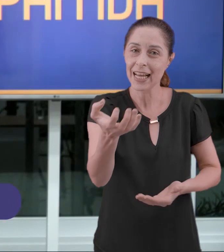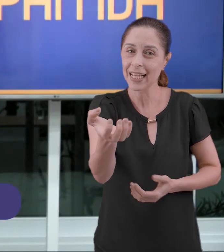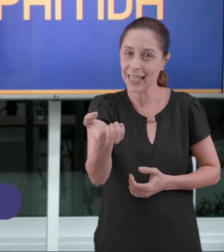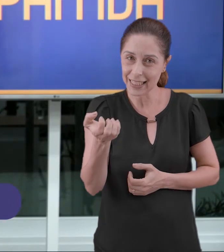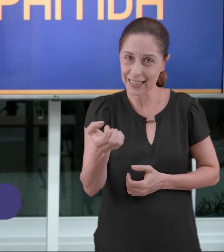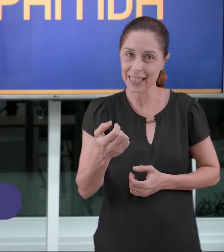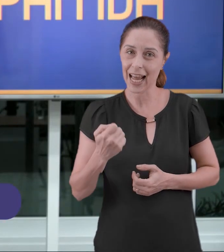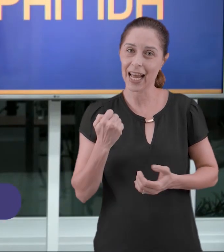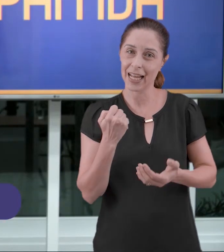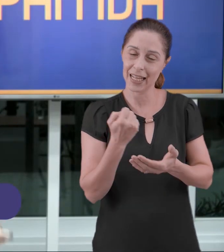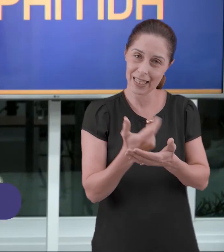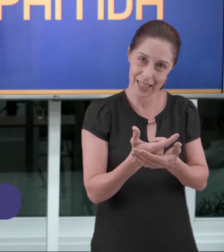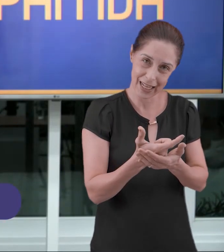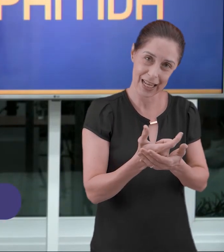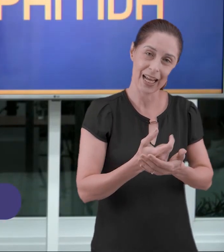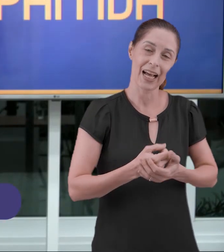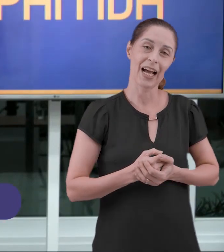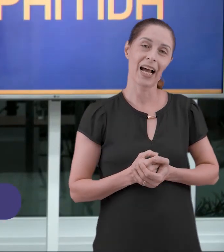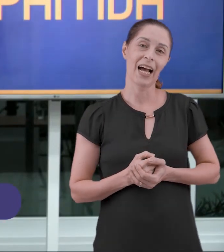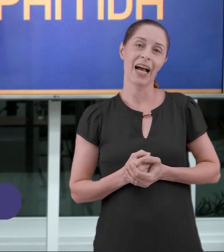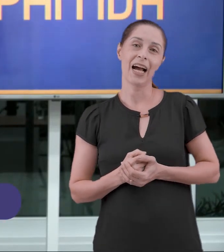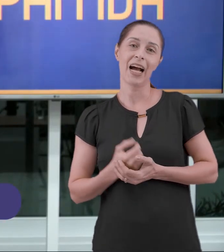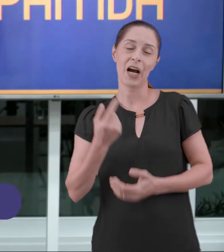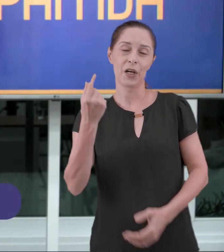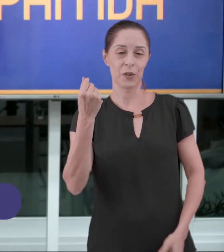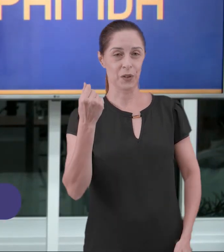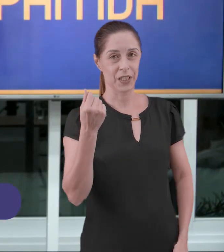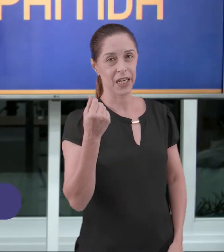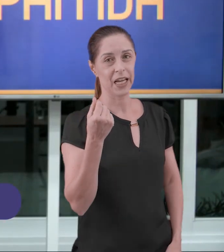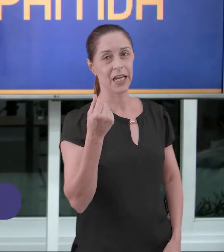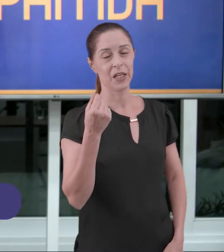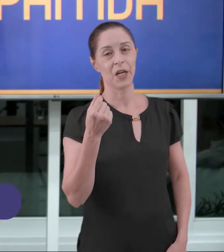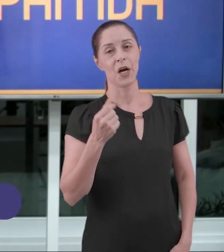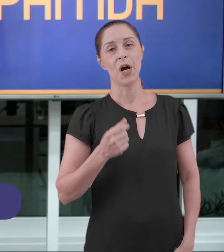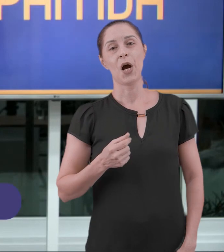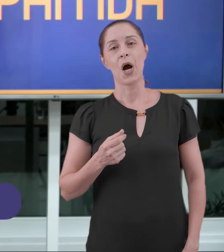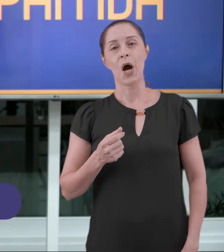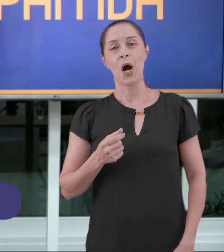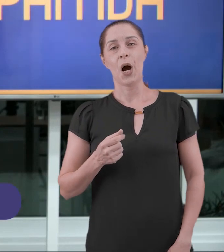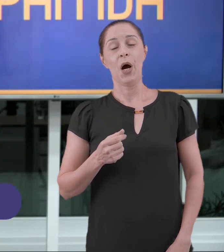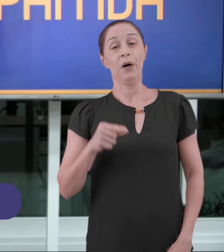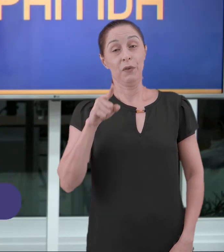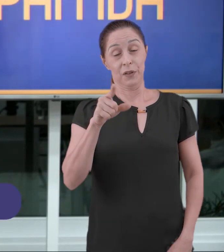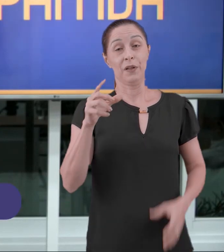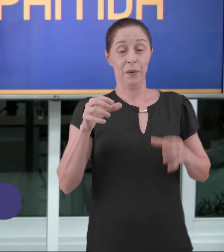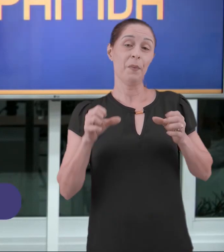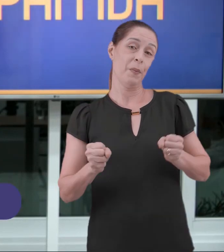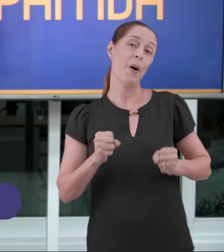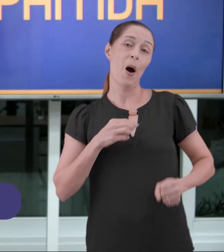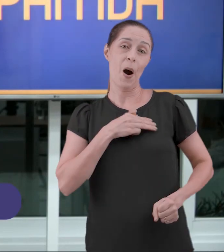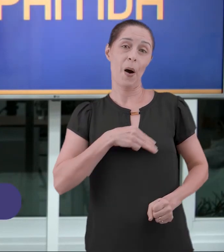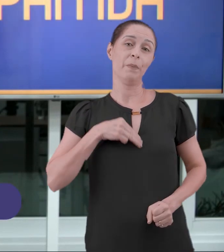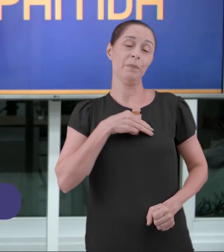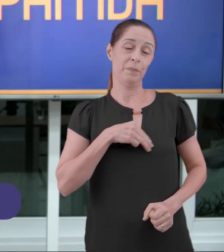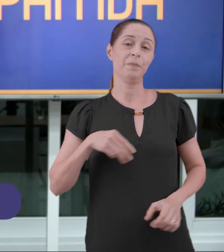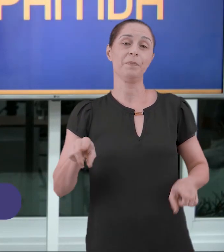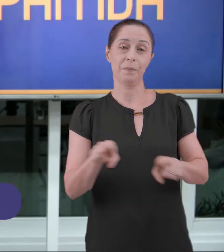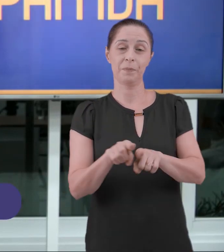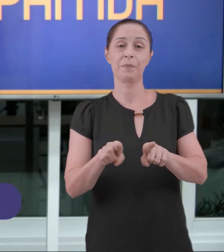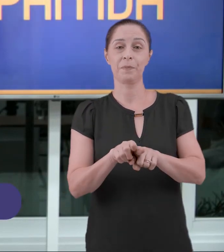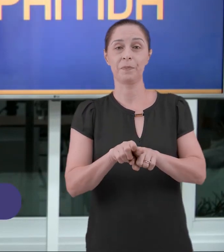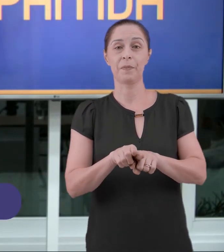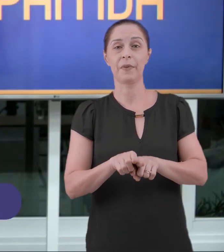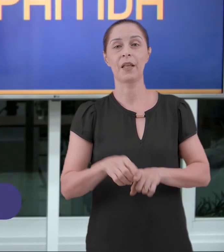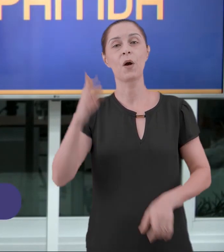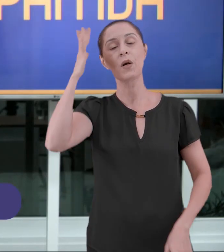para você ser um voluntário e missionário também, né? Eu quero lembrar que a conferência continua